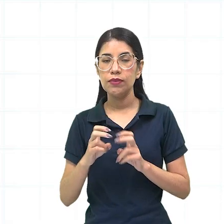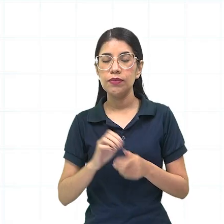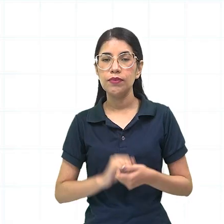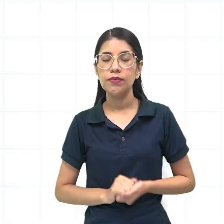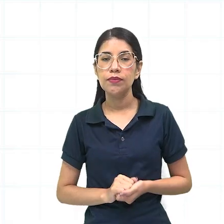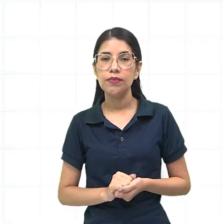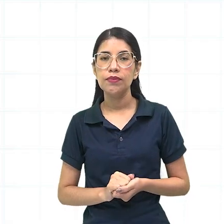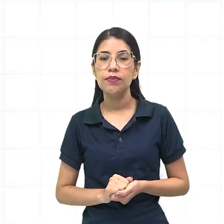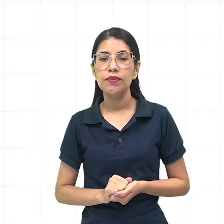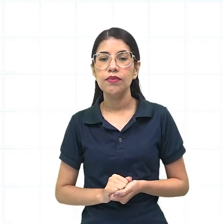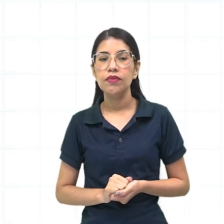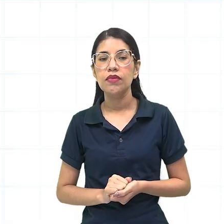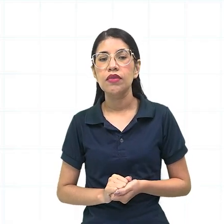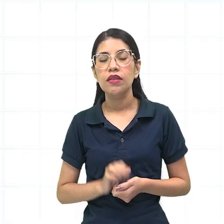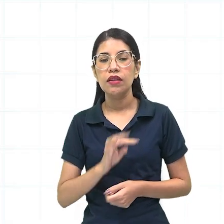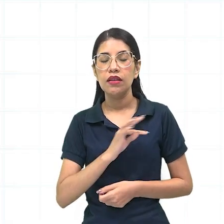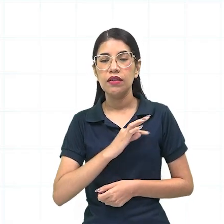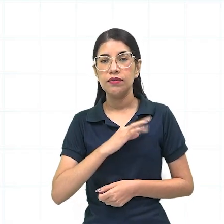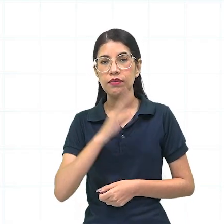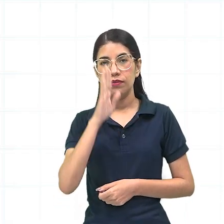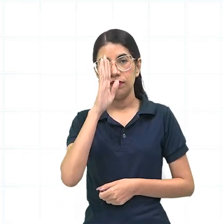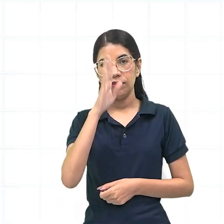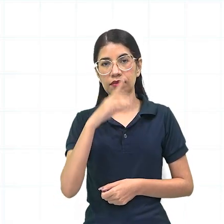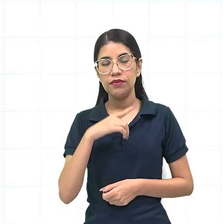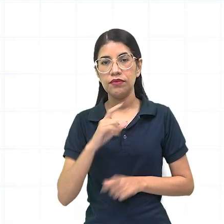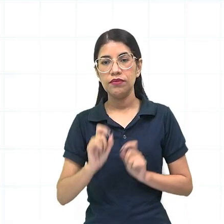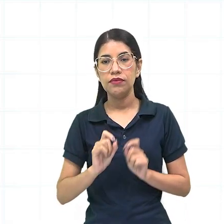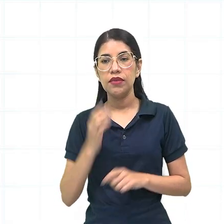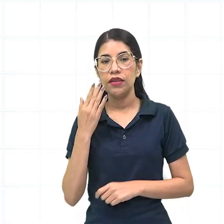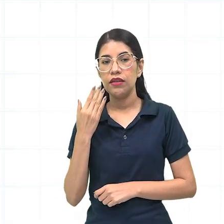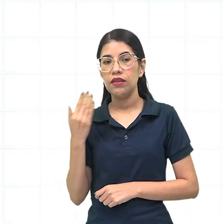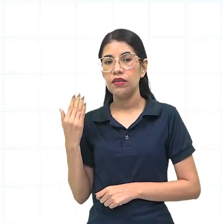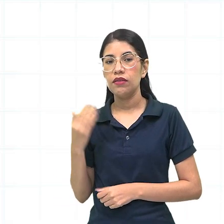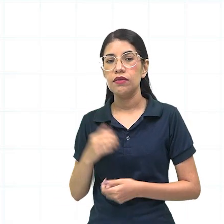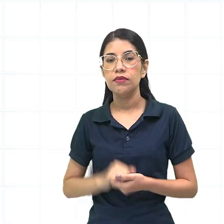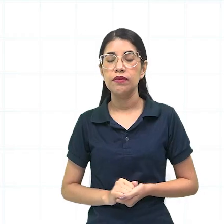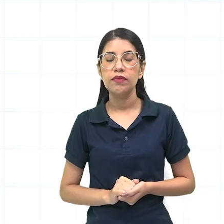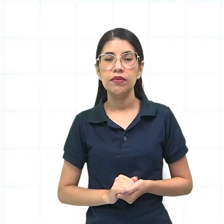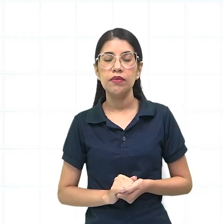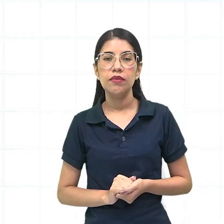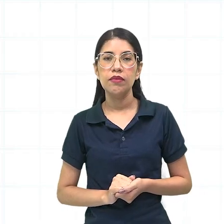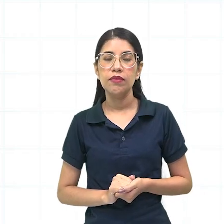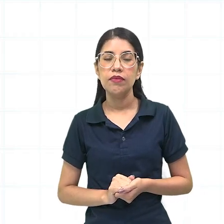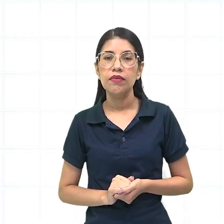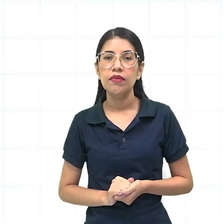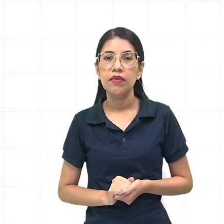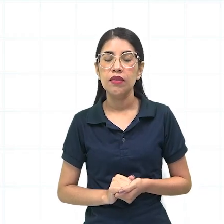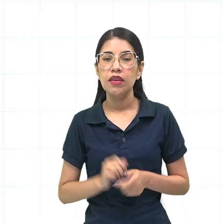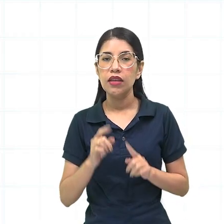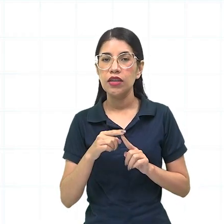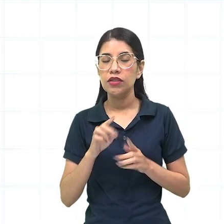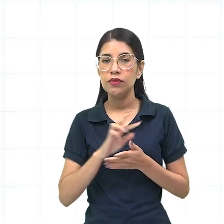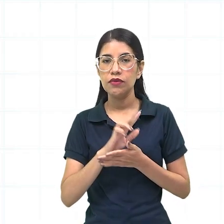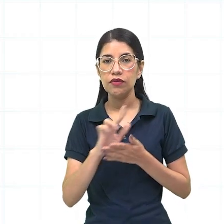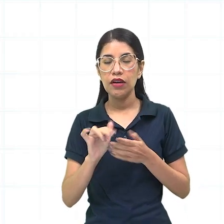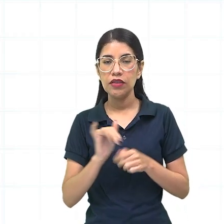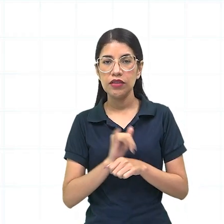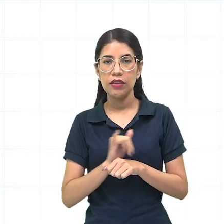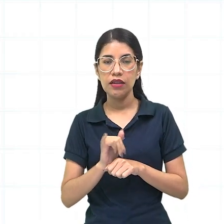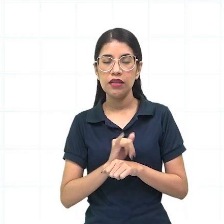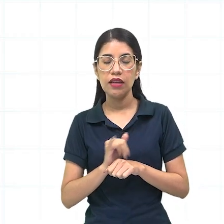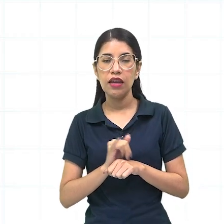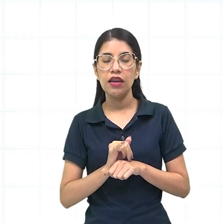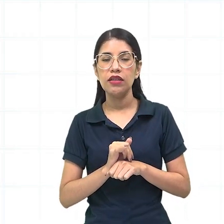luta greco-romana, as técnicas principais incluem suplex, lançamento por cima, arremesso